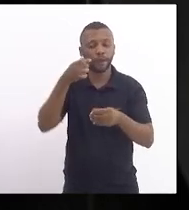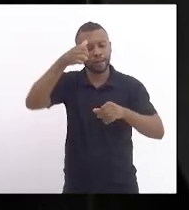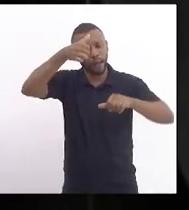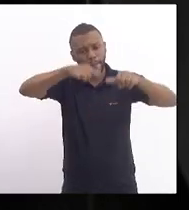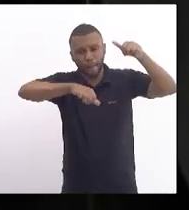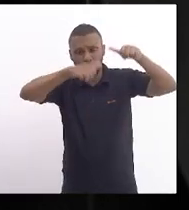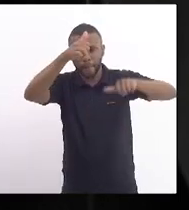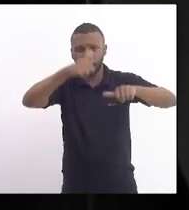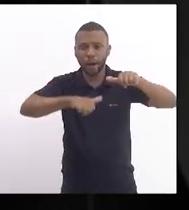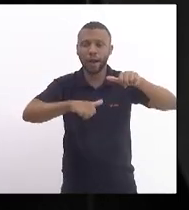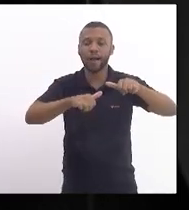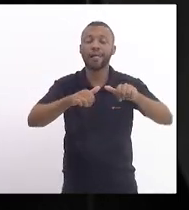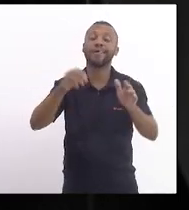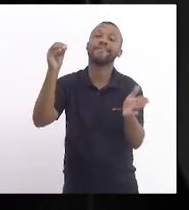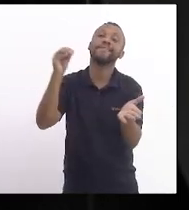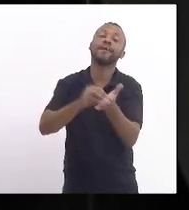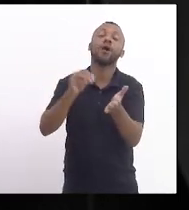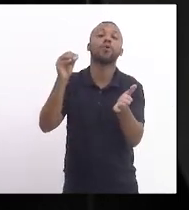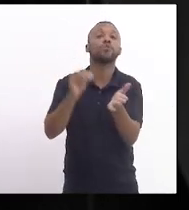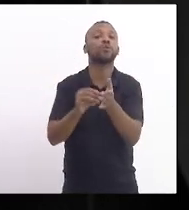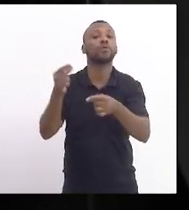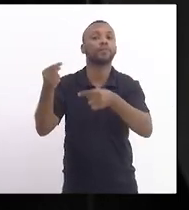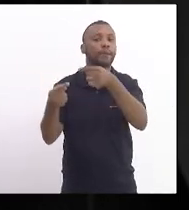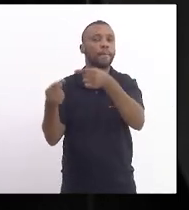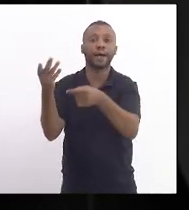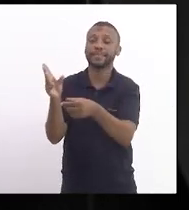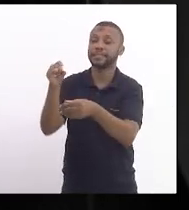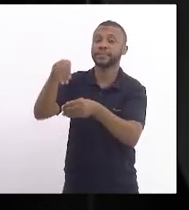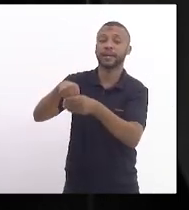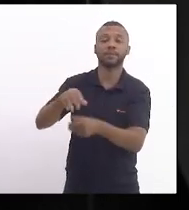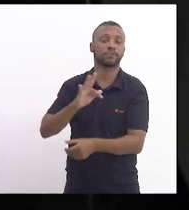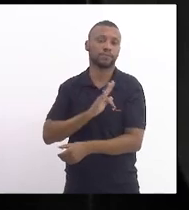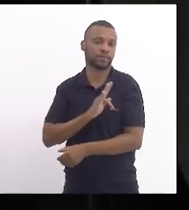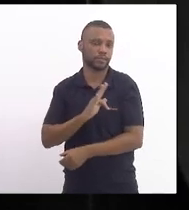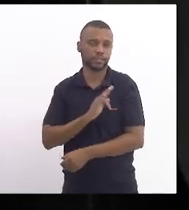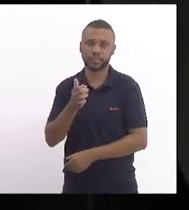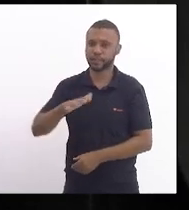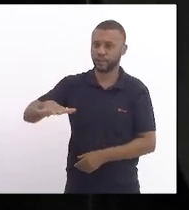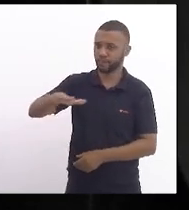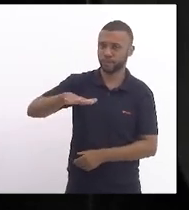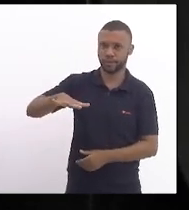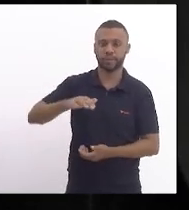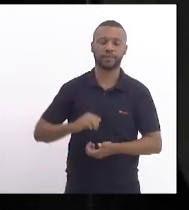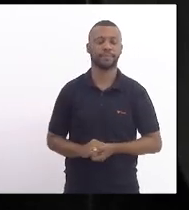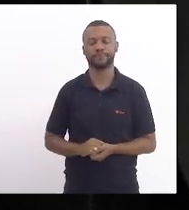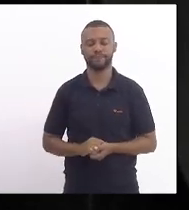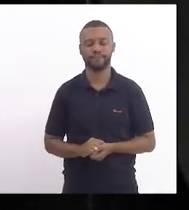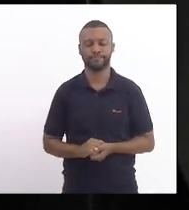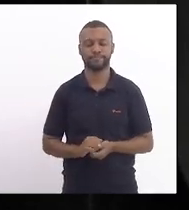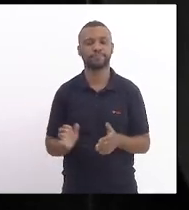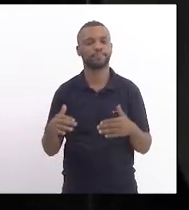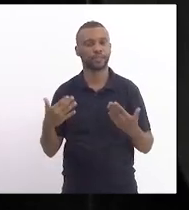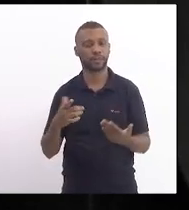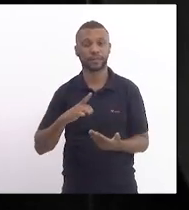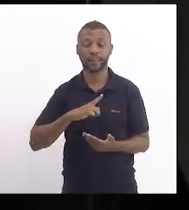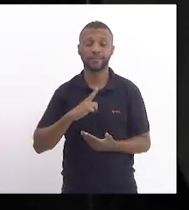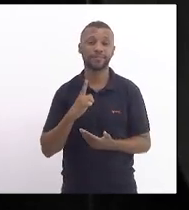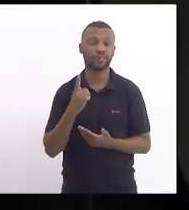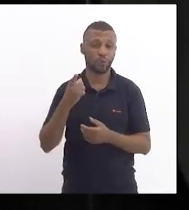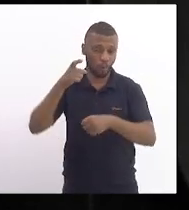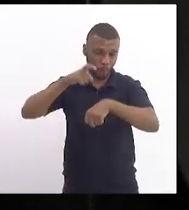algo que não foi debatido dentro da instituição então houve uma uma um